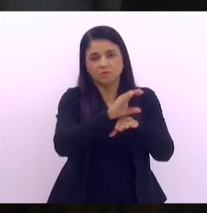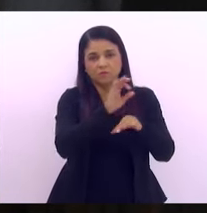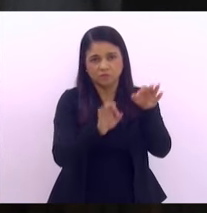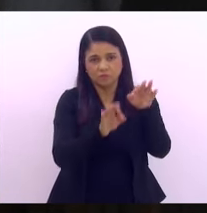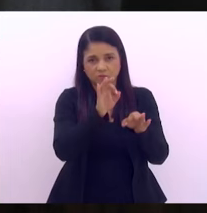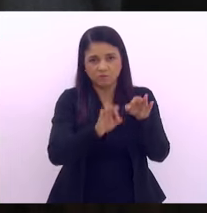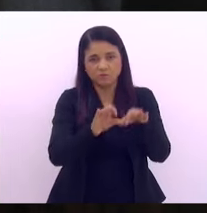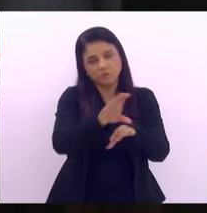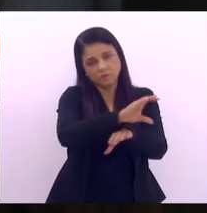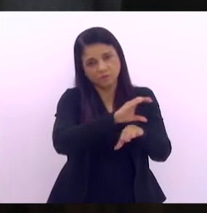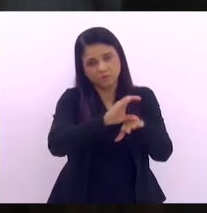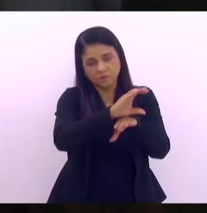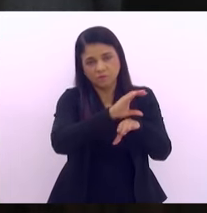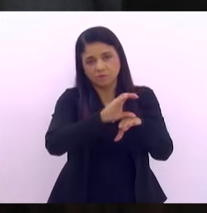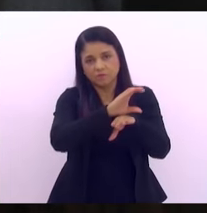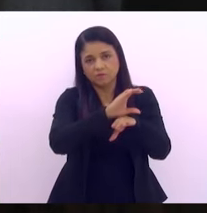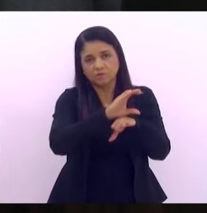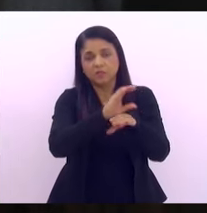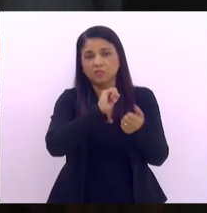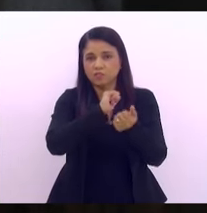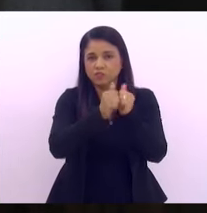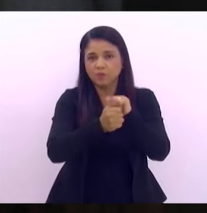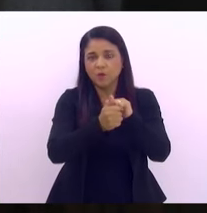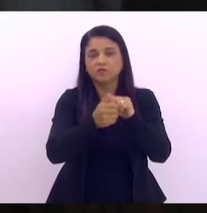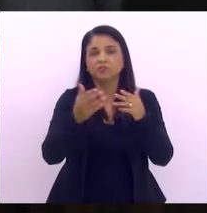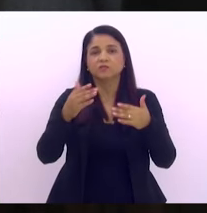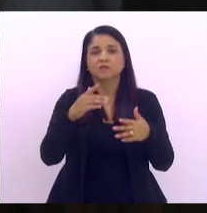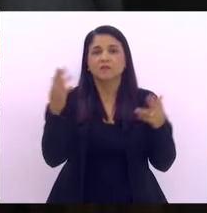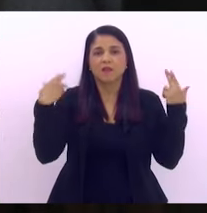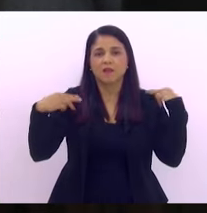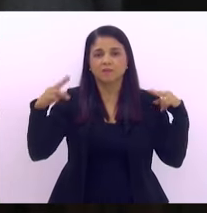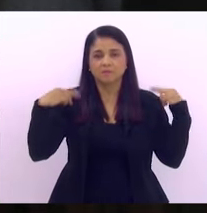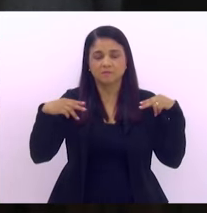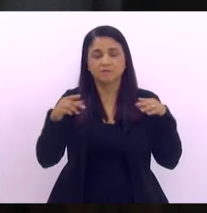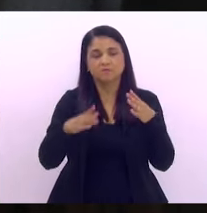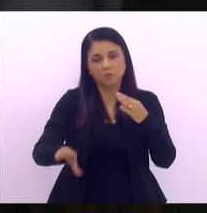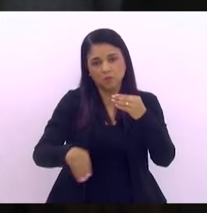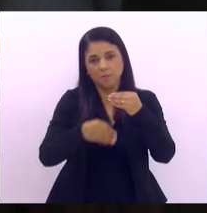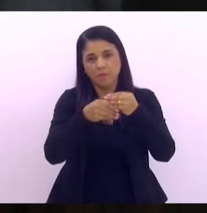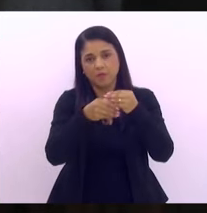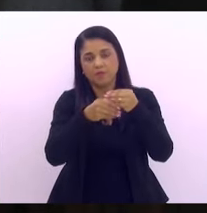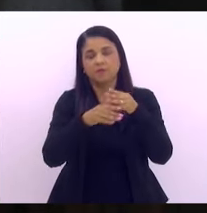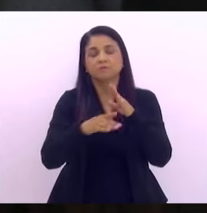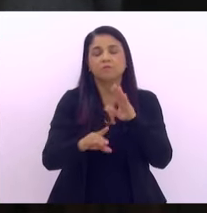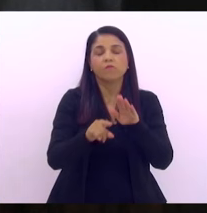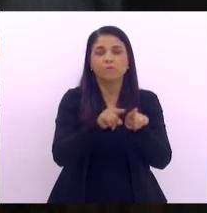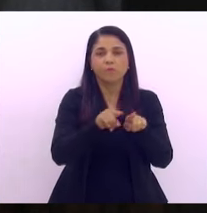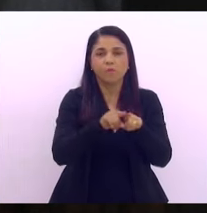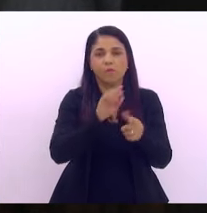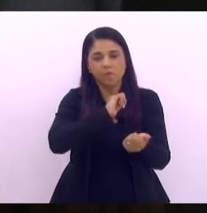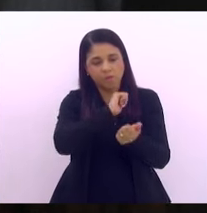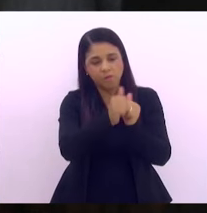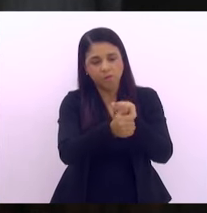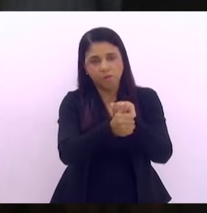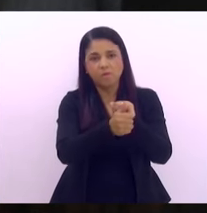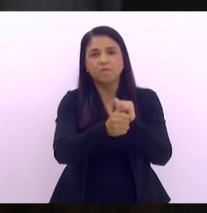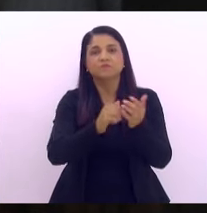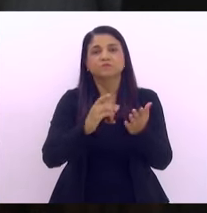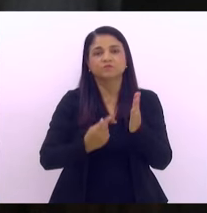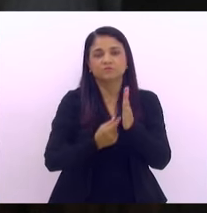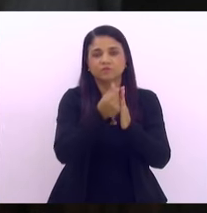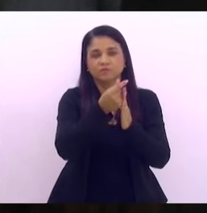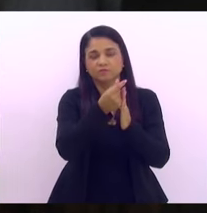pela Constitucionalidade, de Esporte e Lazer, favorável com emendas, de Educação, favorável, de Esporte, de